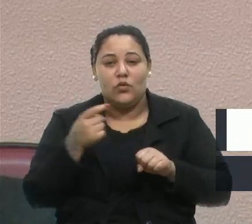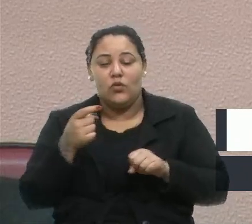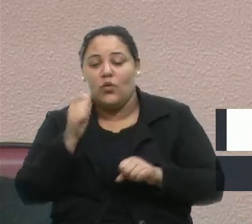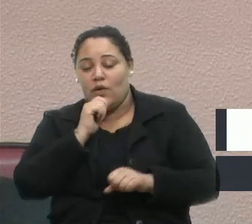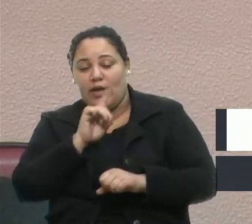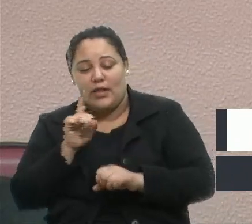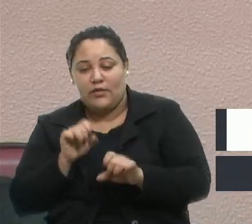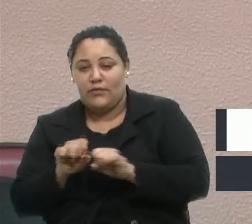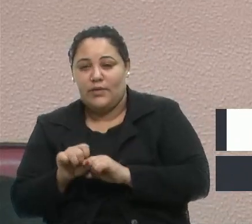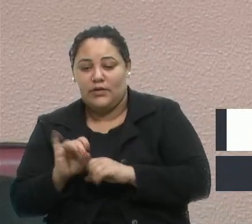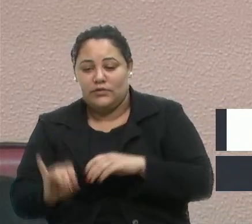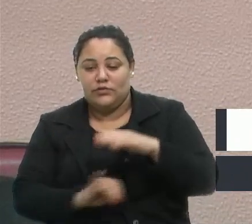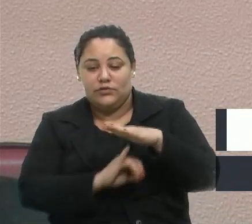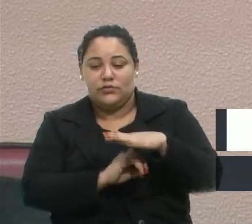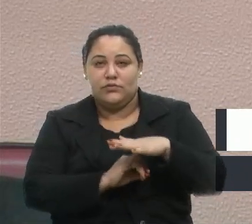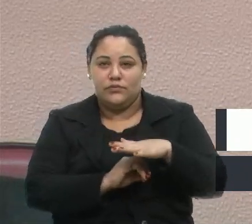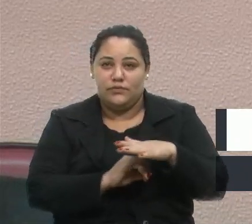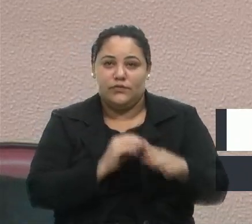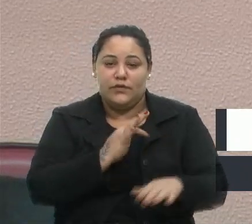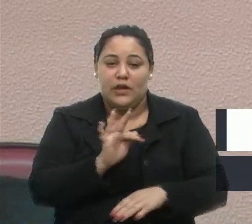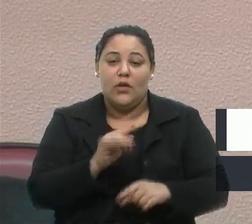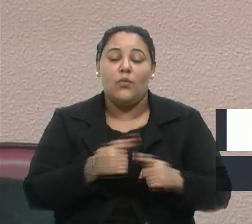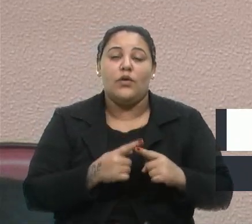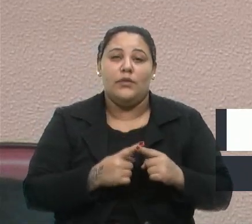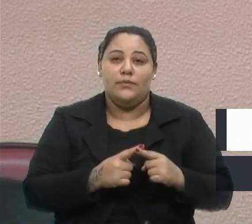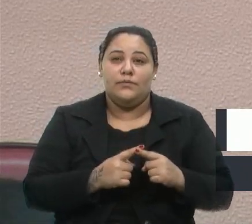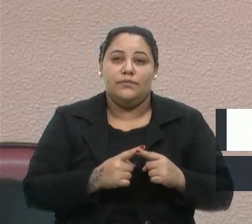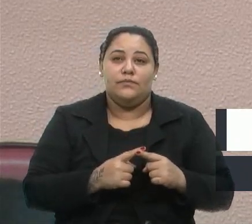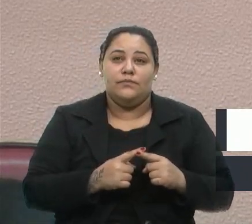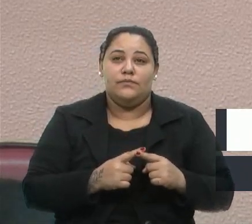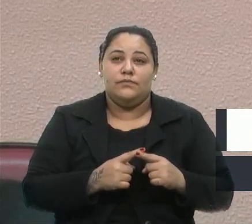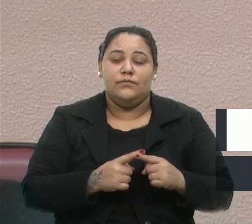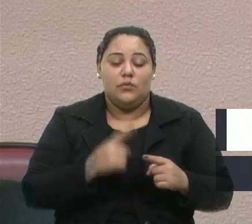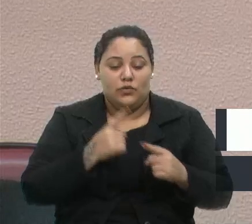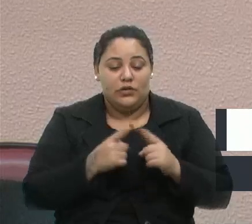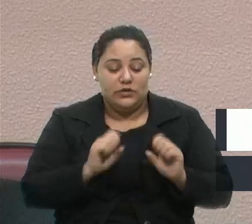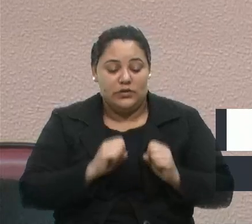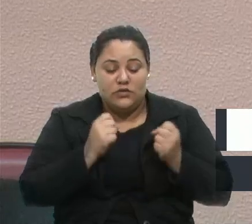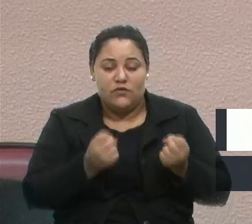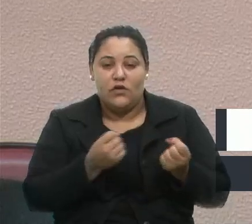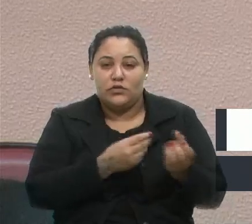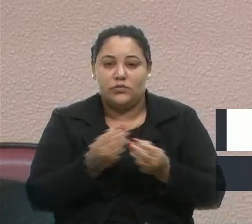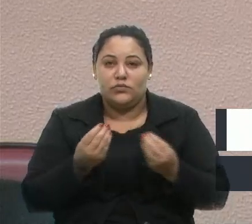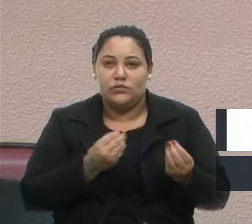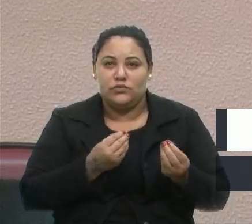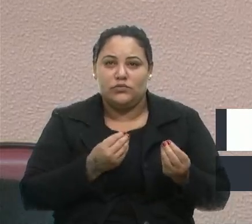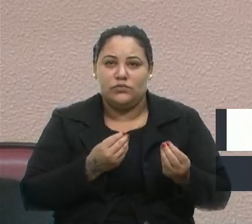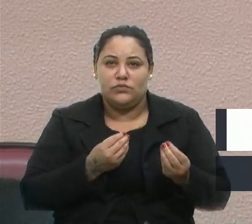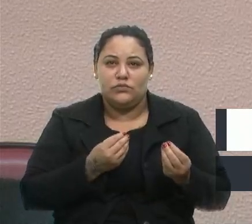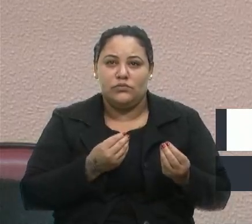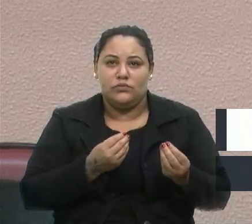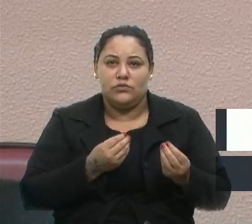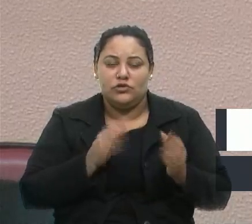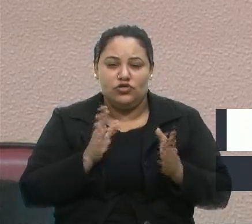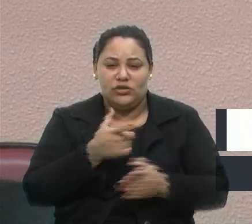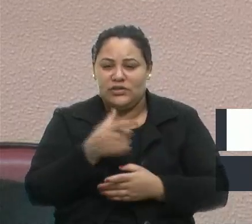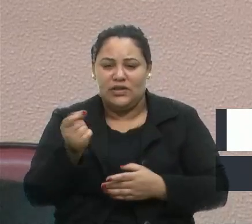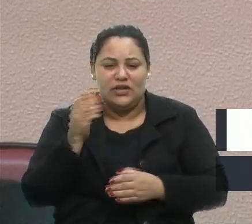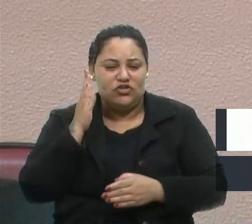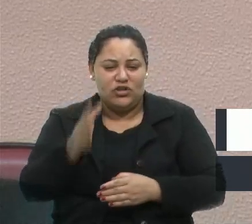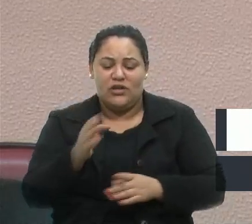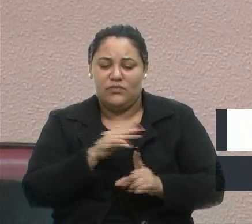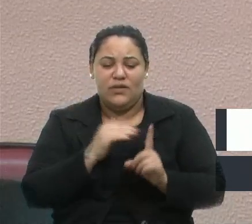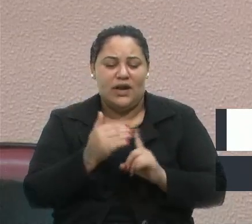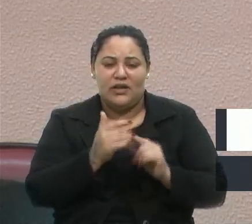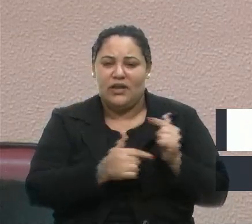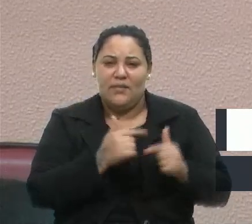no Instituto Federal. Por quê? Porque se dedicam bastante. E saem dali direto para o mercado de trabalho. Não,